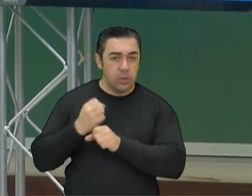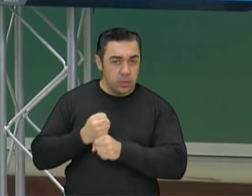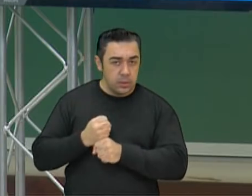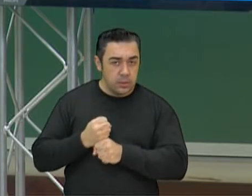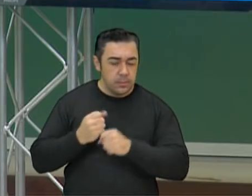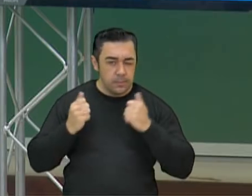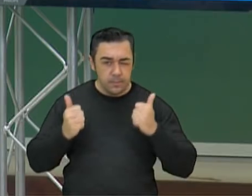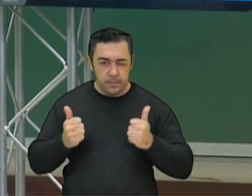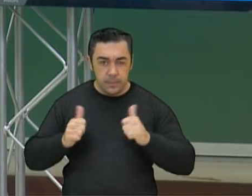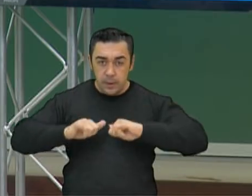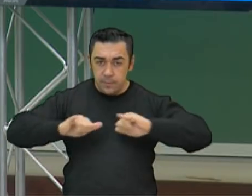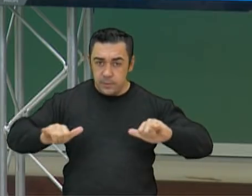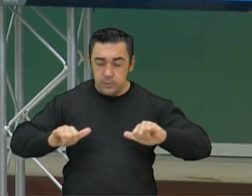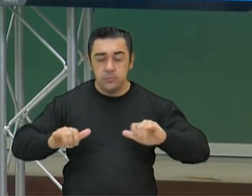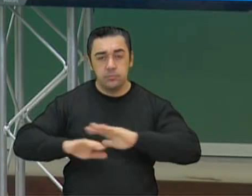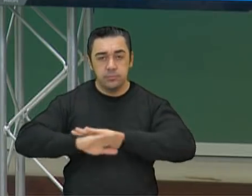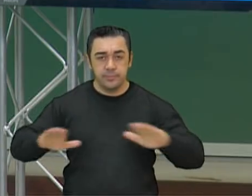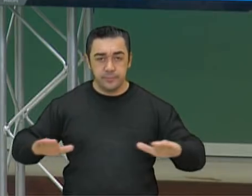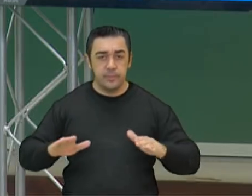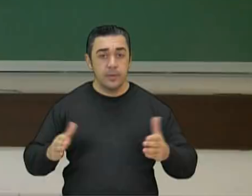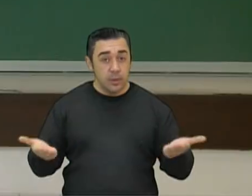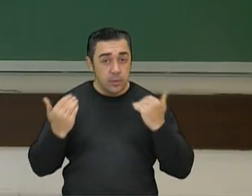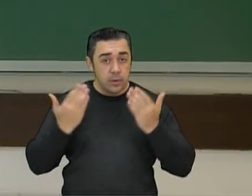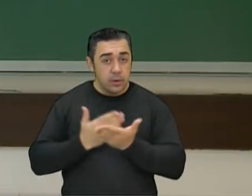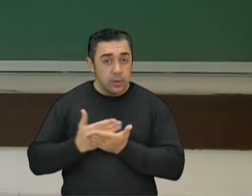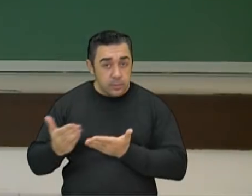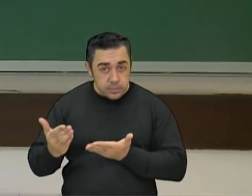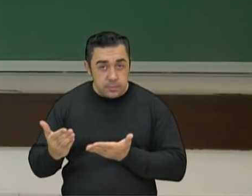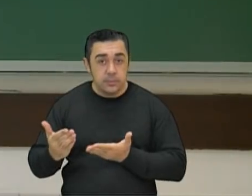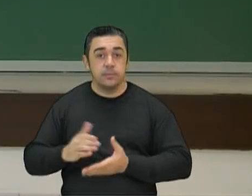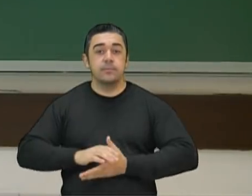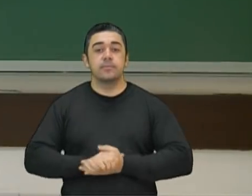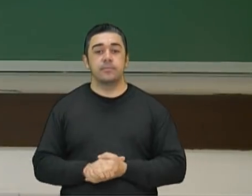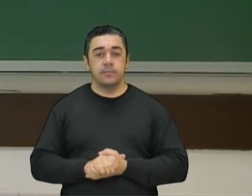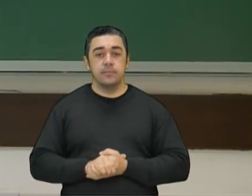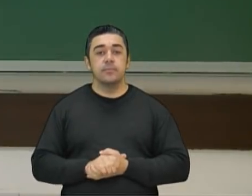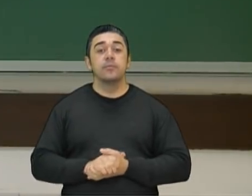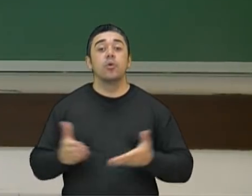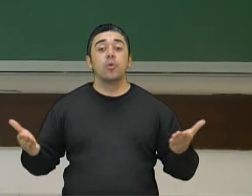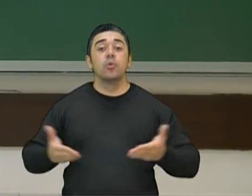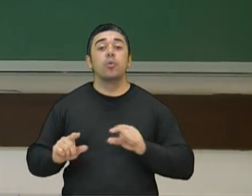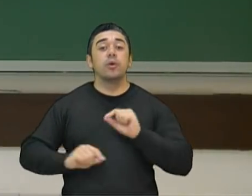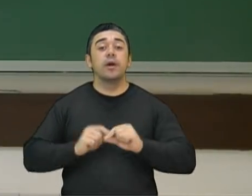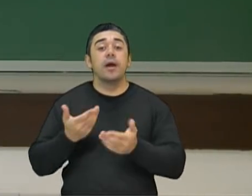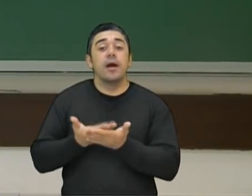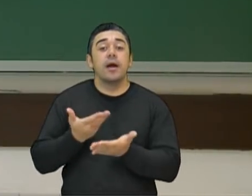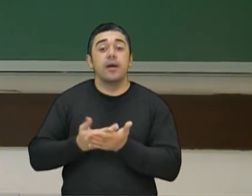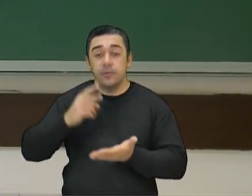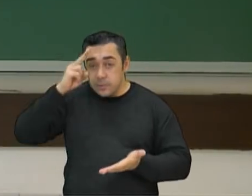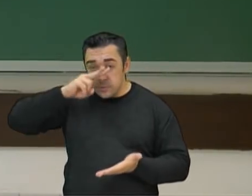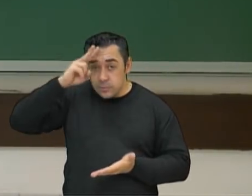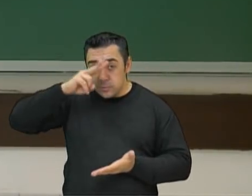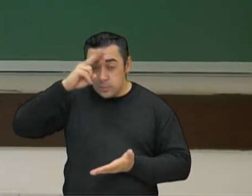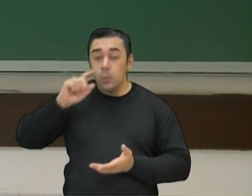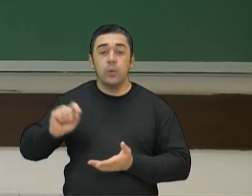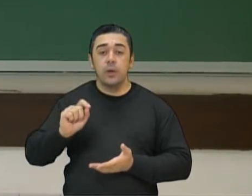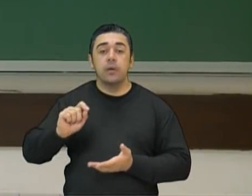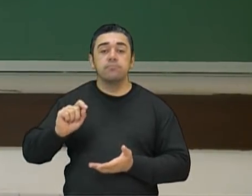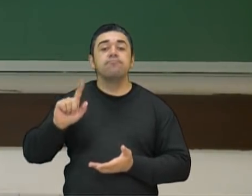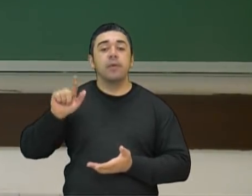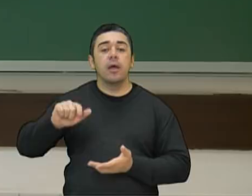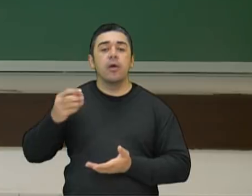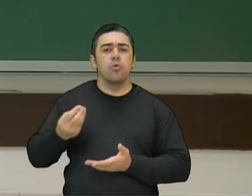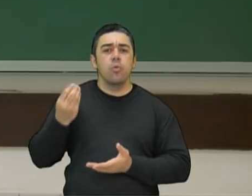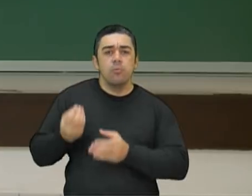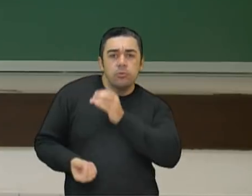avaliação. Recados são esses? Bora começar, bebê! Vamos hoje para a nossa aula de história, então, sobre